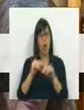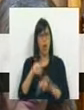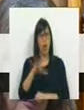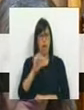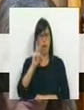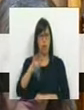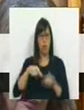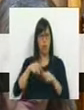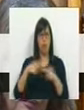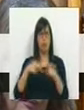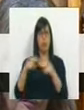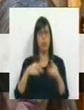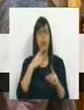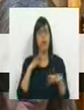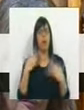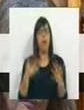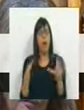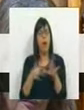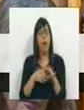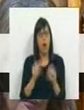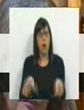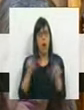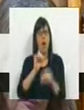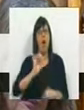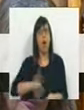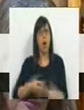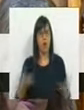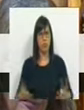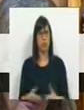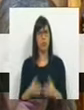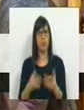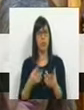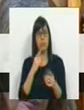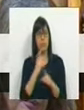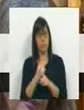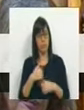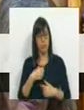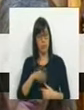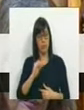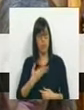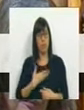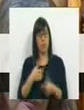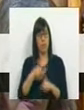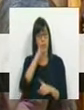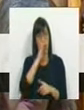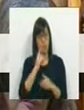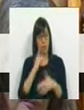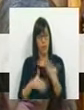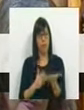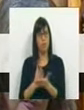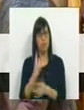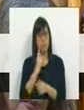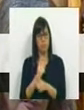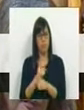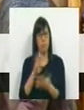18 km. Eu perguntava-lhe, Sr. Ministro, a que corresponde esta construção nova. E exortava, em nome do Partido Social Democrata, este Governo a continuar